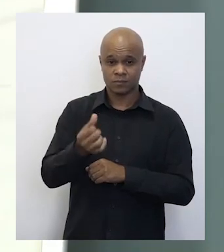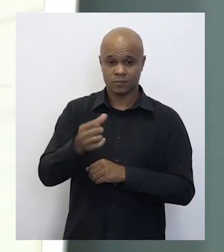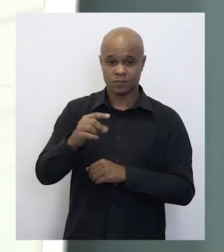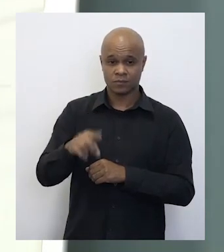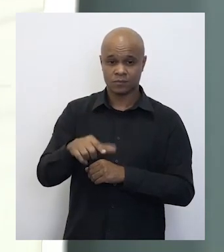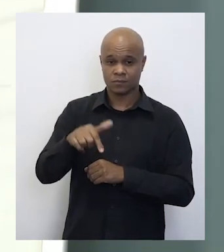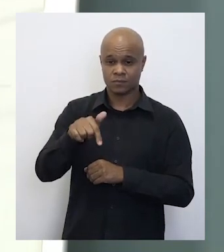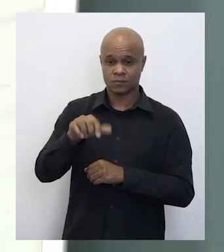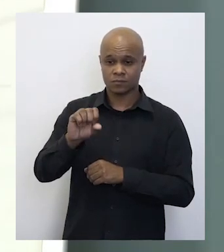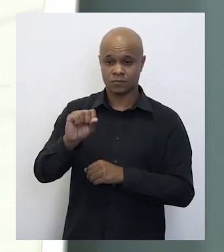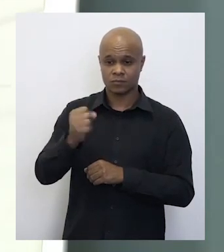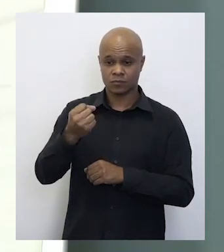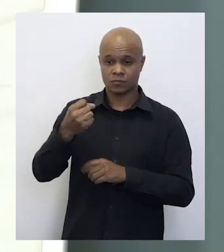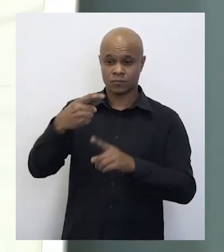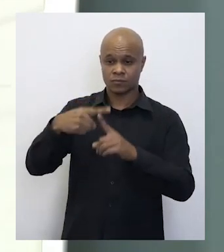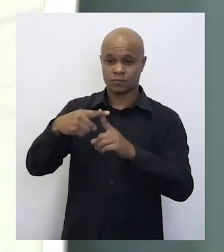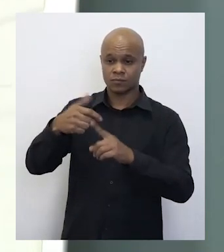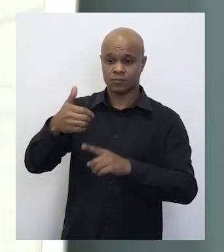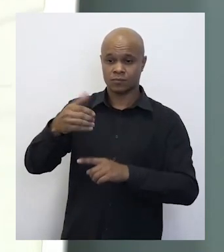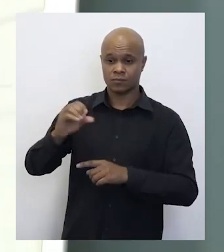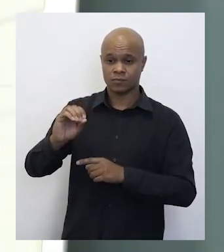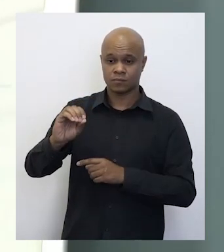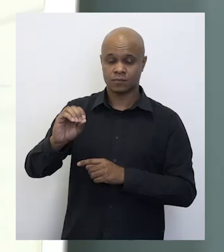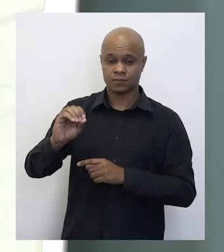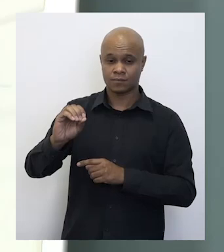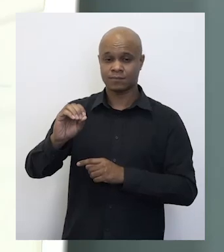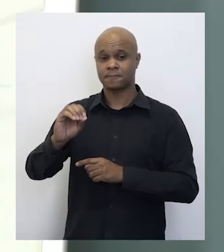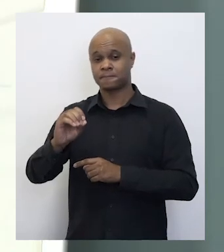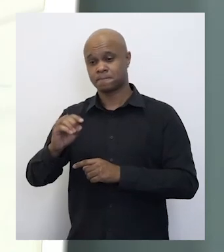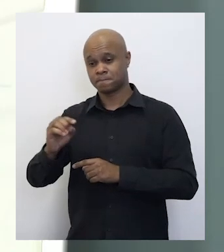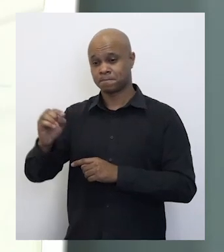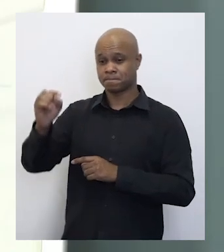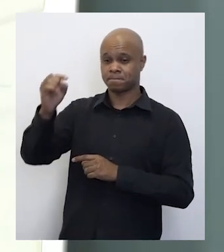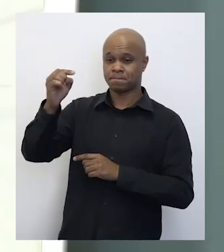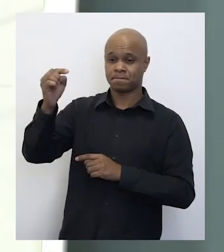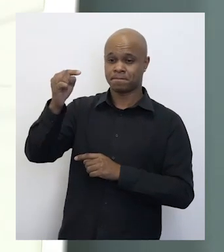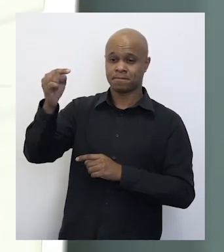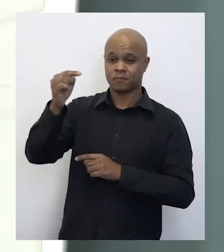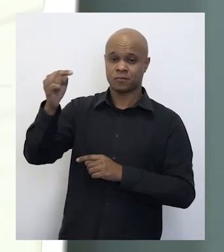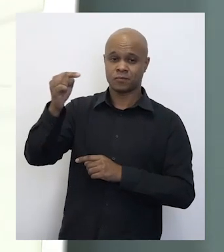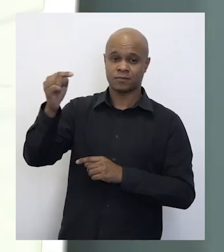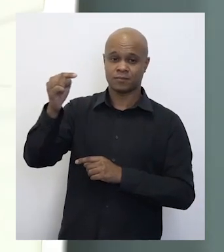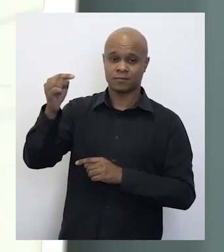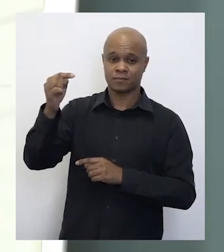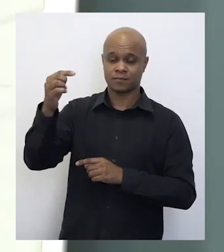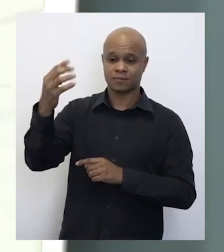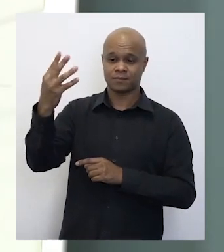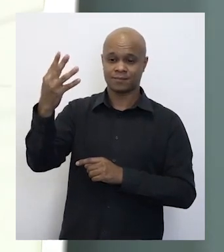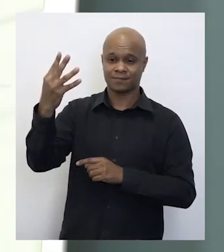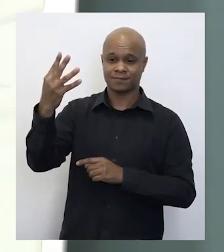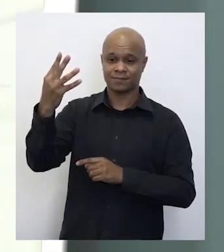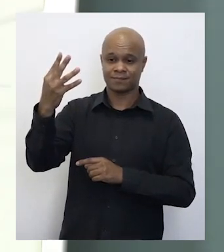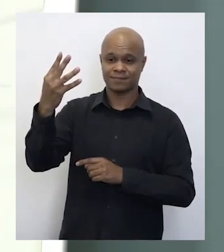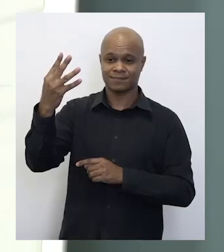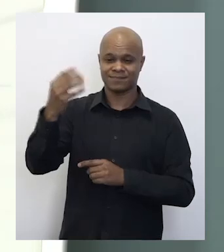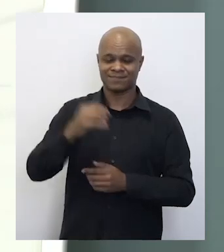6,78 vezes 10, potência de 10, né? Eu andei 1, 2, 3, 4 casas. Como eu andei